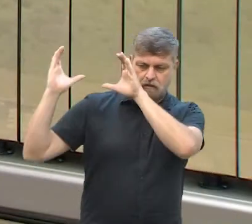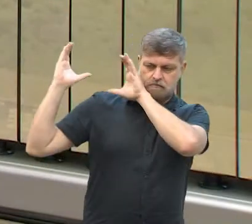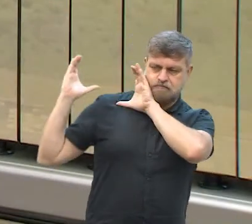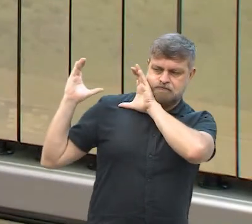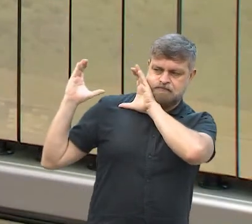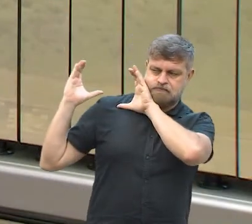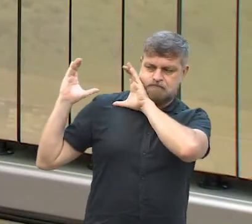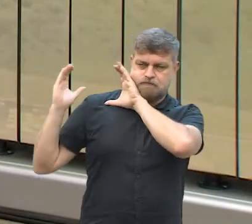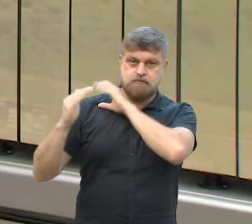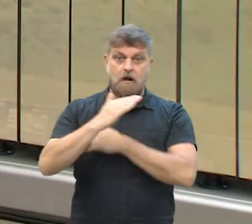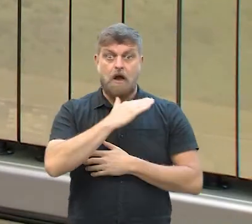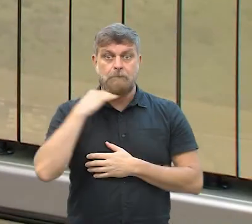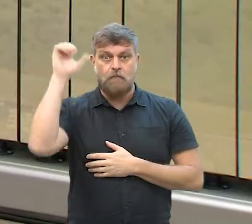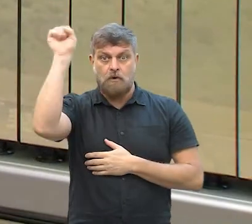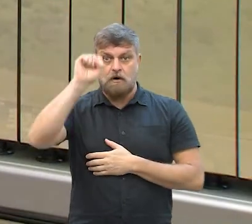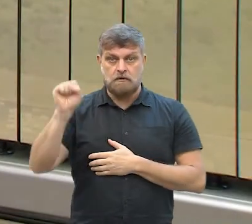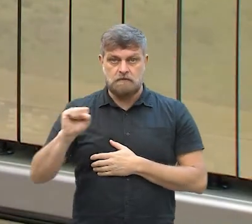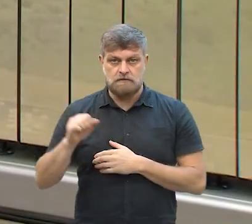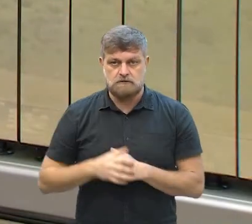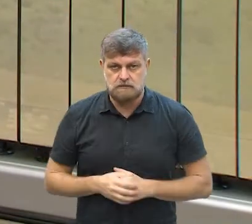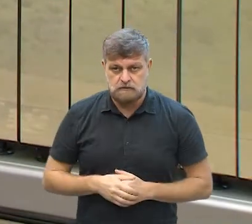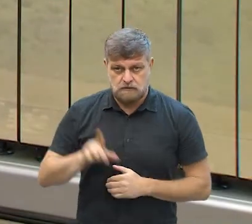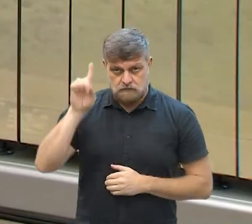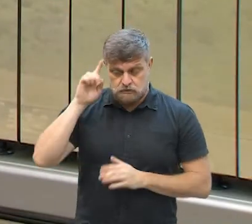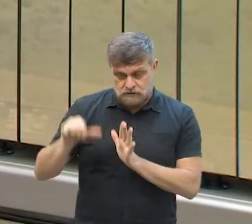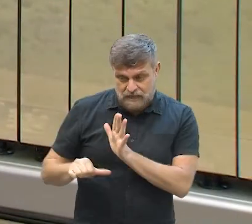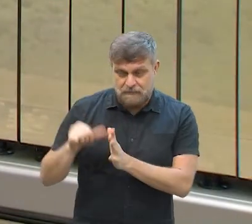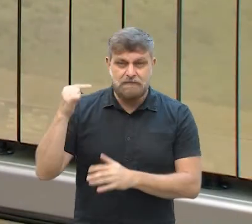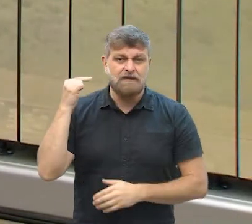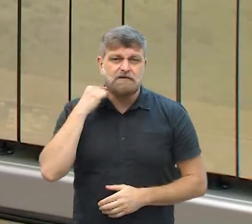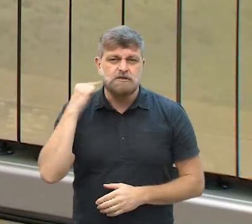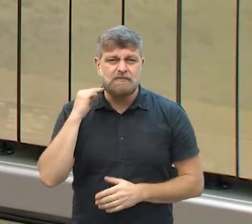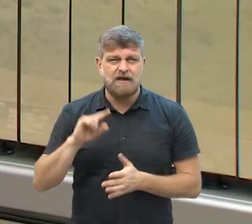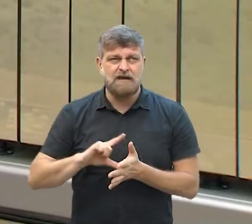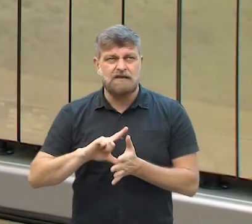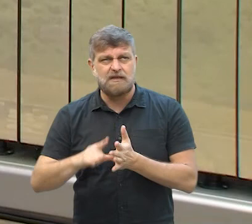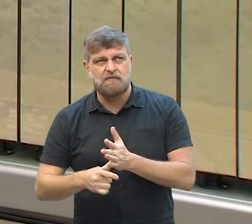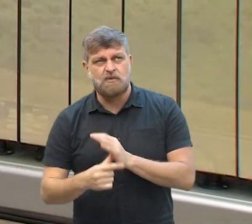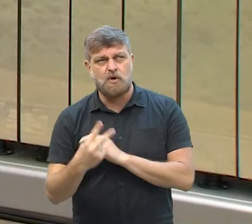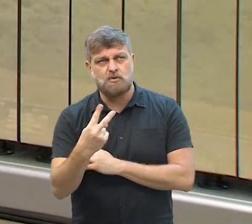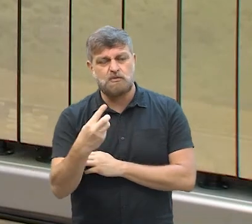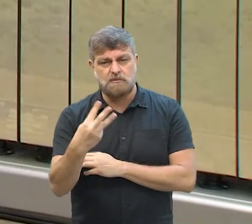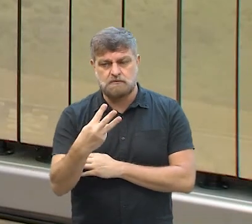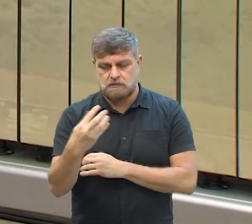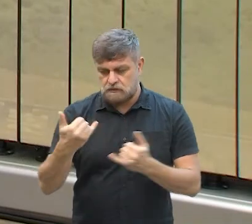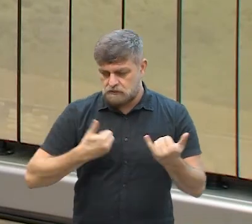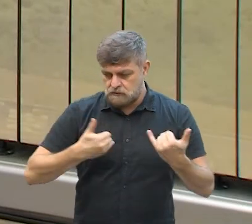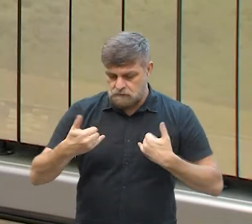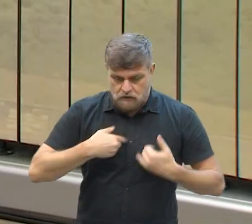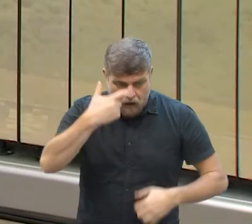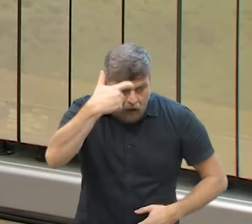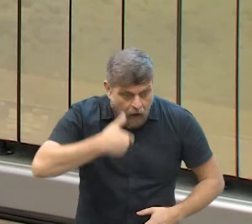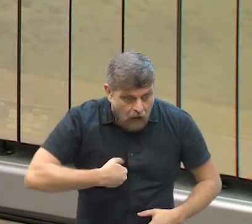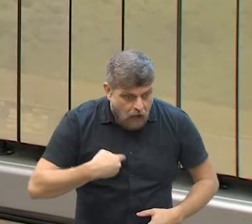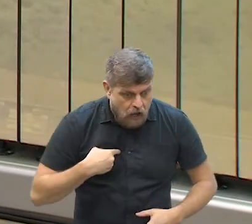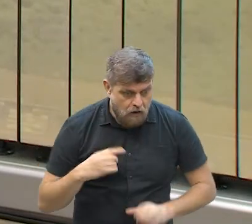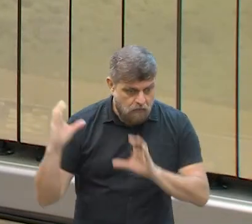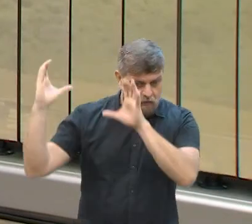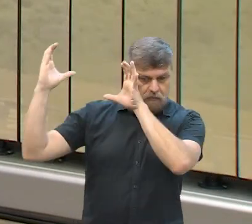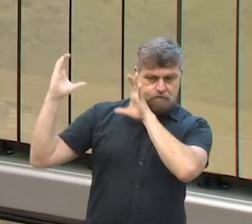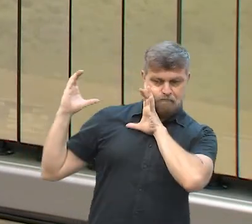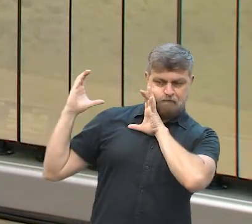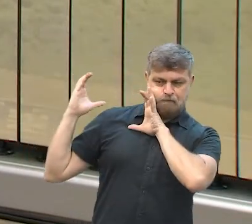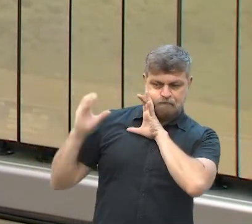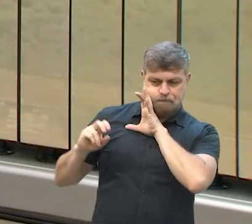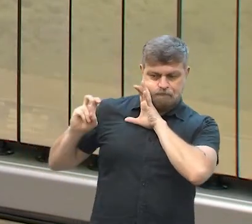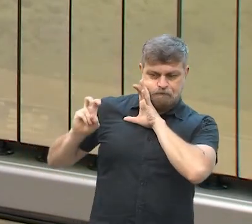Senna durante todo esse período. Então o Ayrton Senna faleceu no dia 1º, aí acho que no dia 2 ou 3 a gente recebeu essa notícia, né, que nós